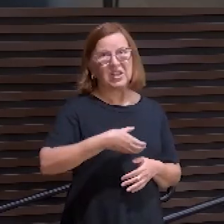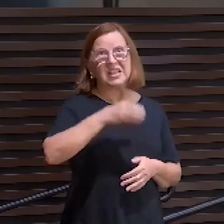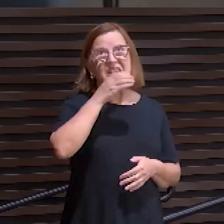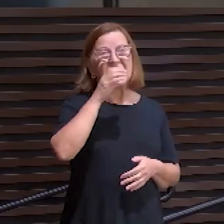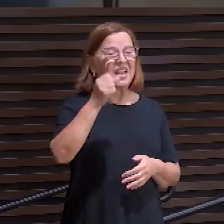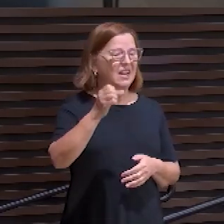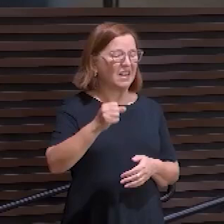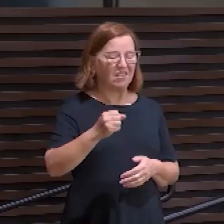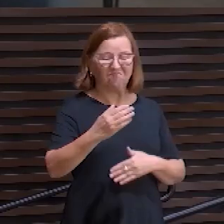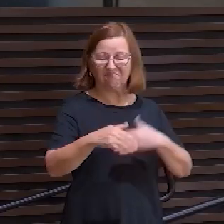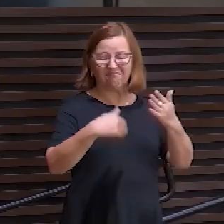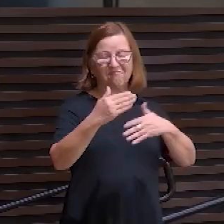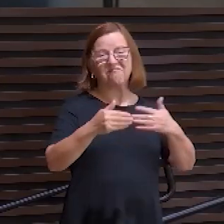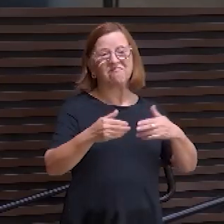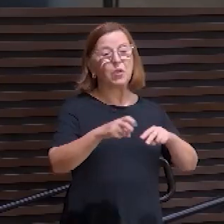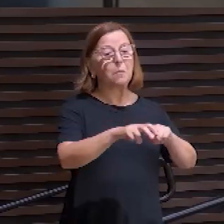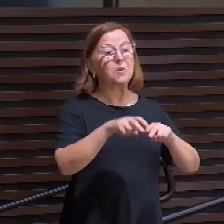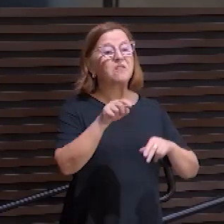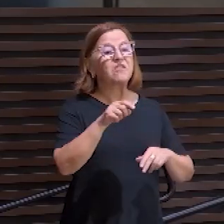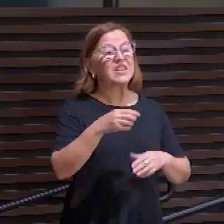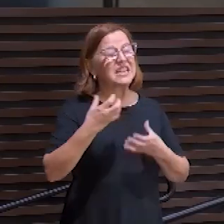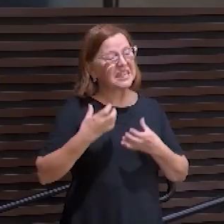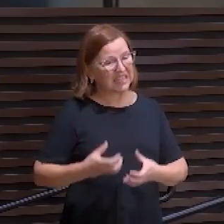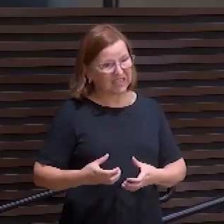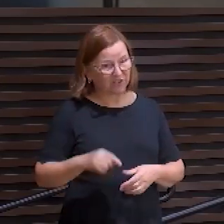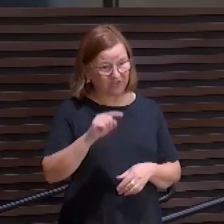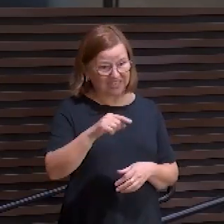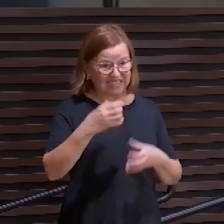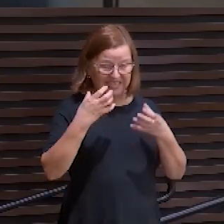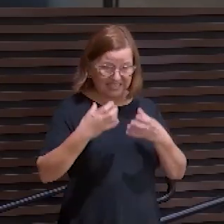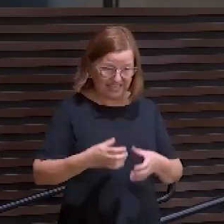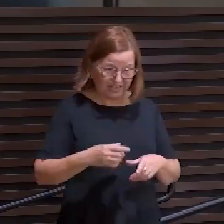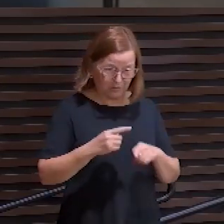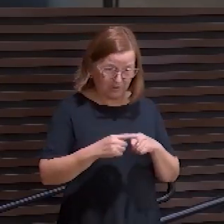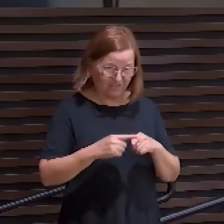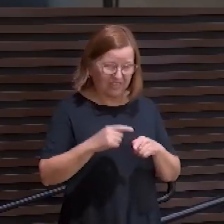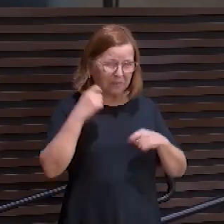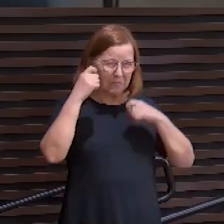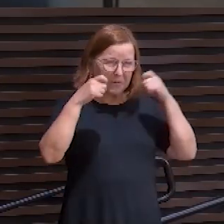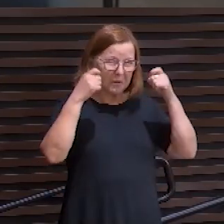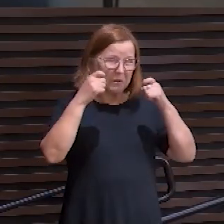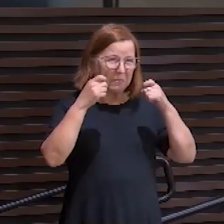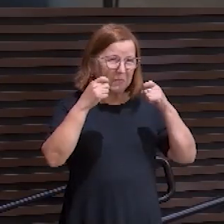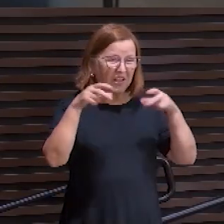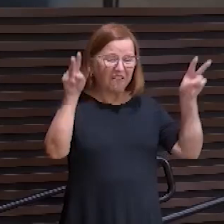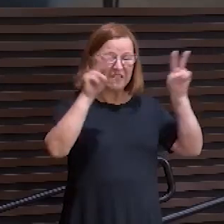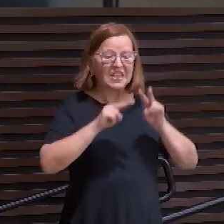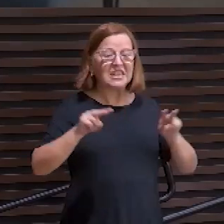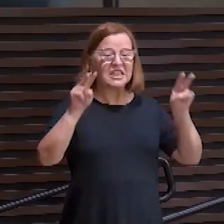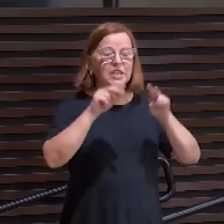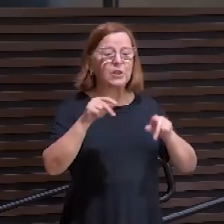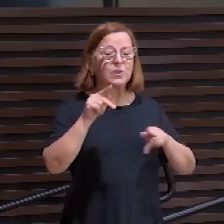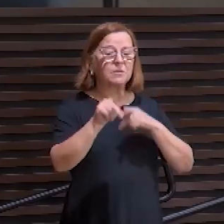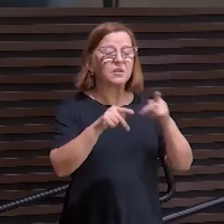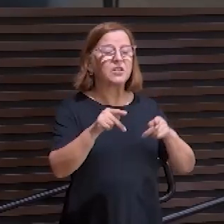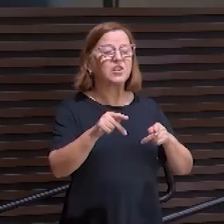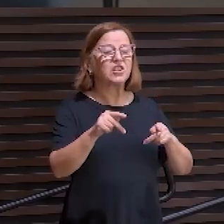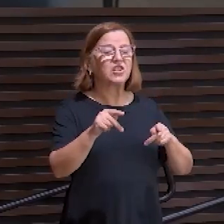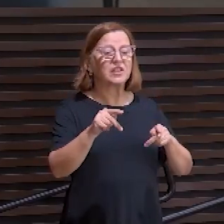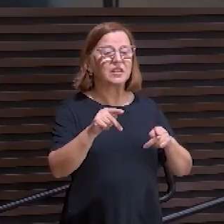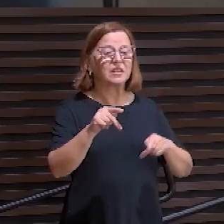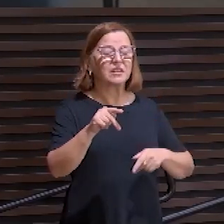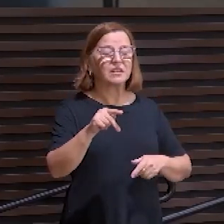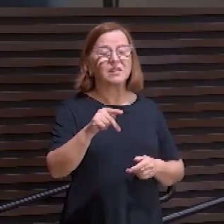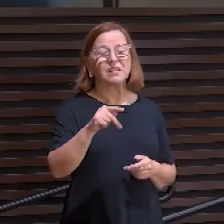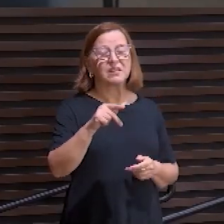É por isso que você está cansado. Você está cansado porque você está preocupado com a visão das pessoas a seu respeito, a respeito do